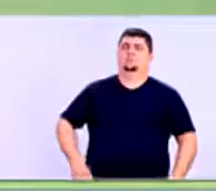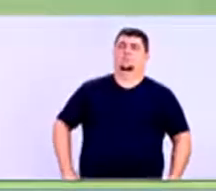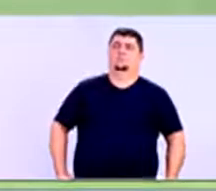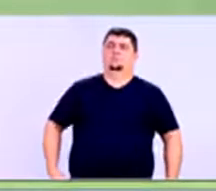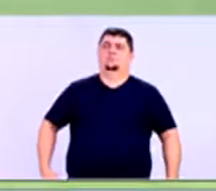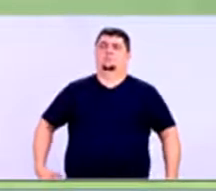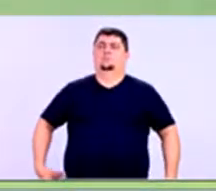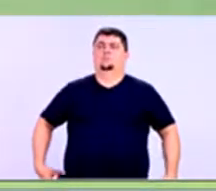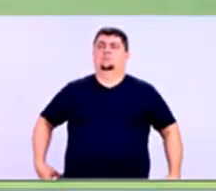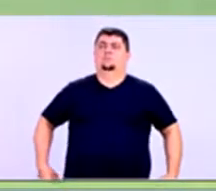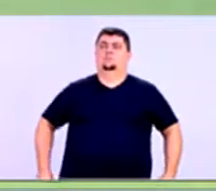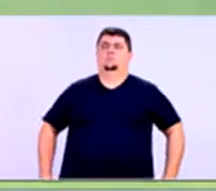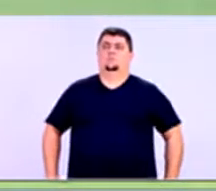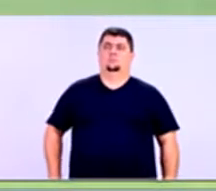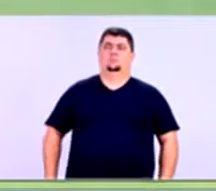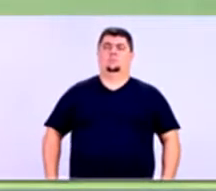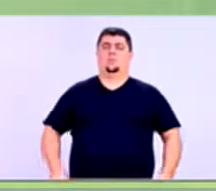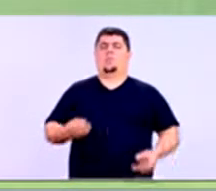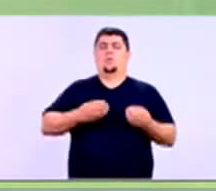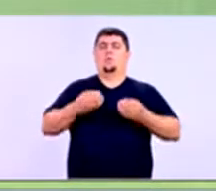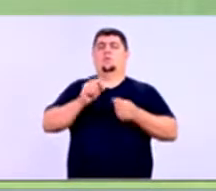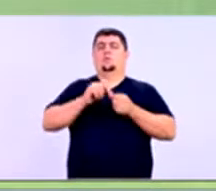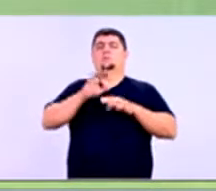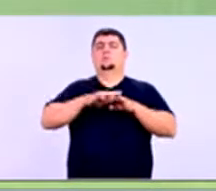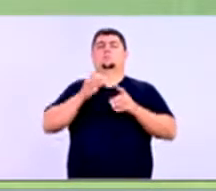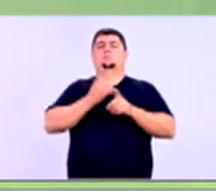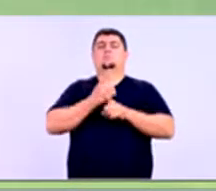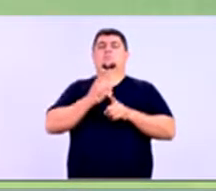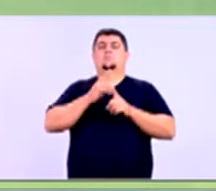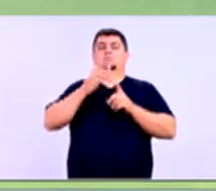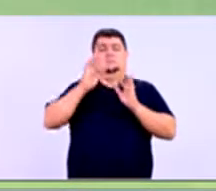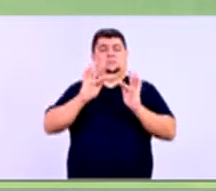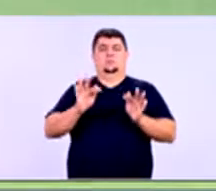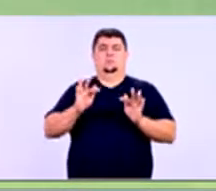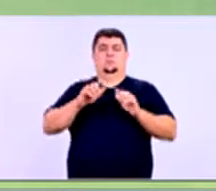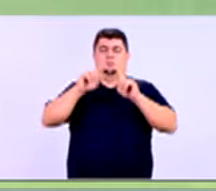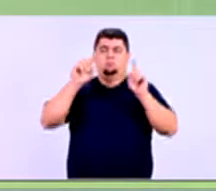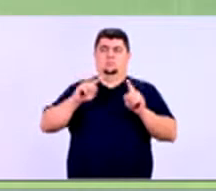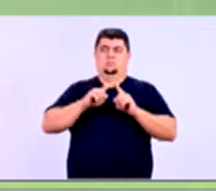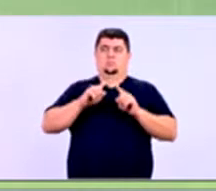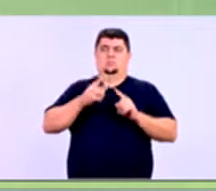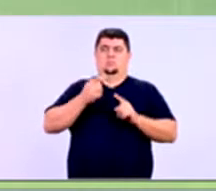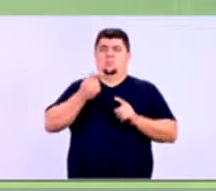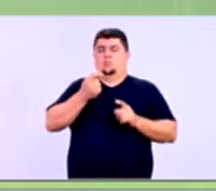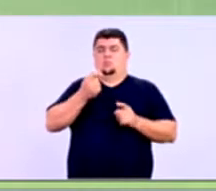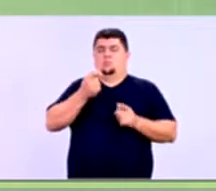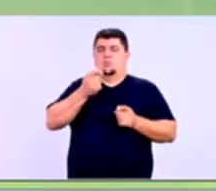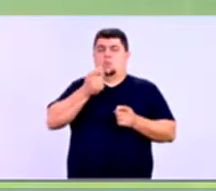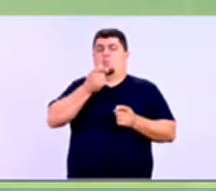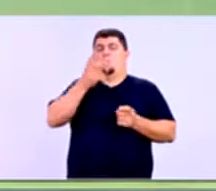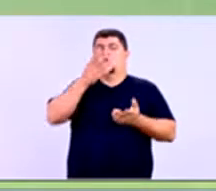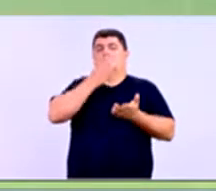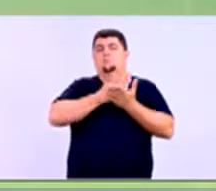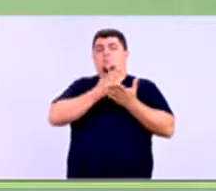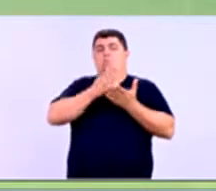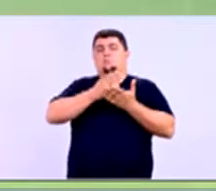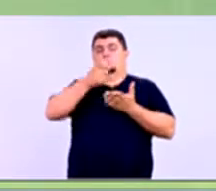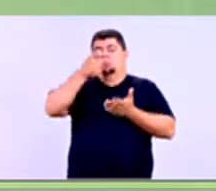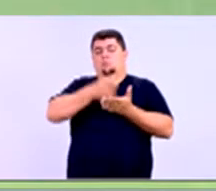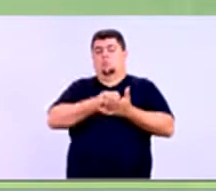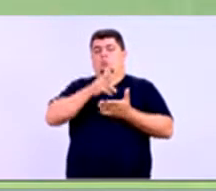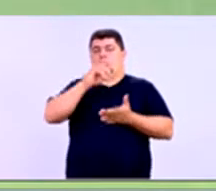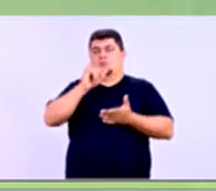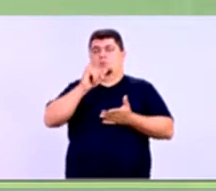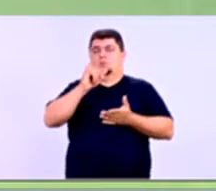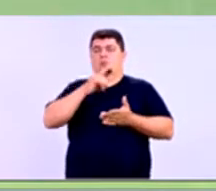Como que eu faço para calcular? Simples. O que eu vou pagar da dívida por mês, por período, vai